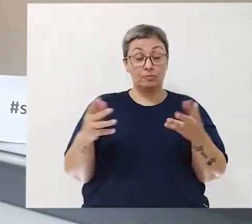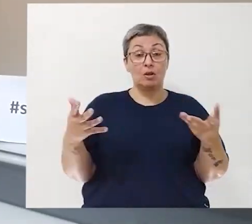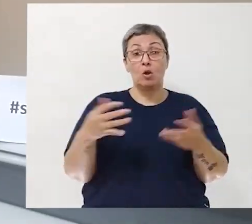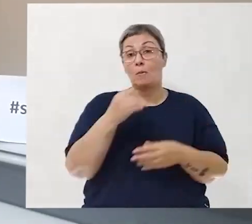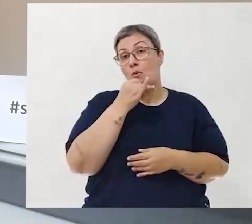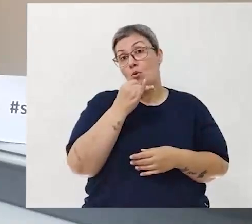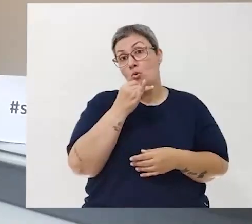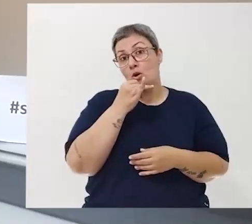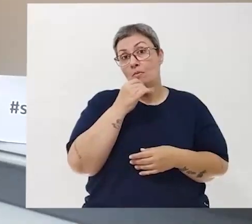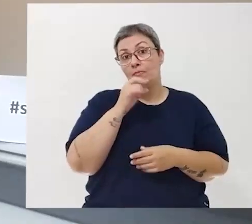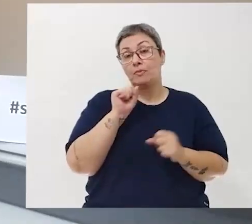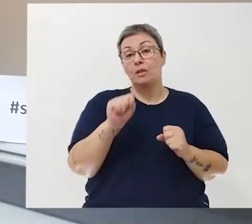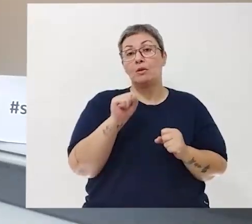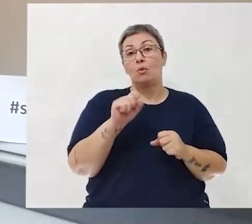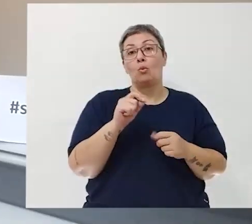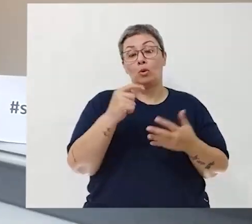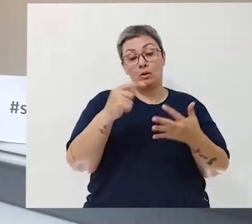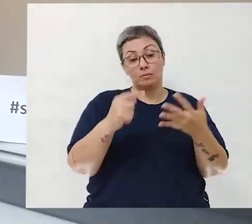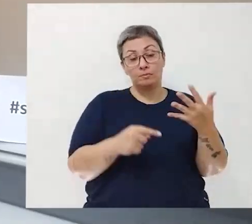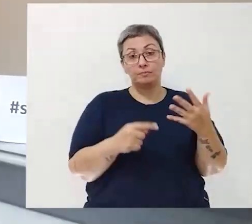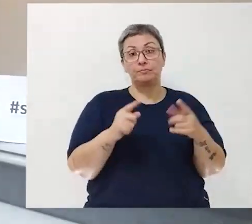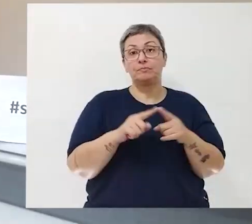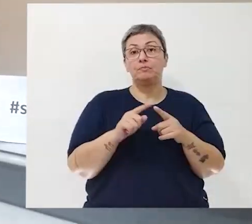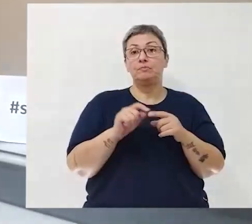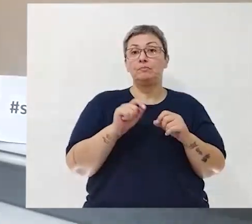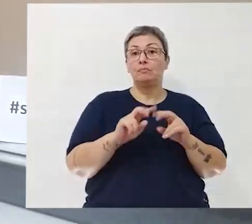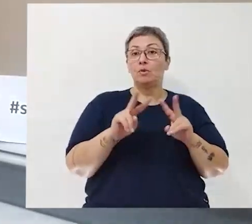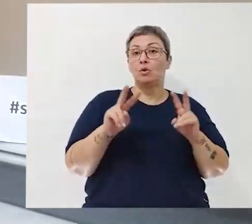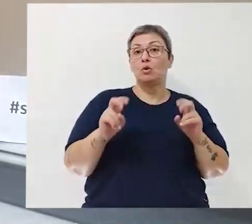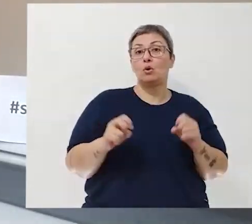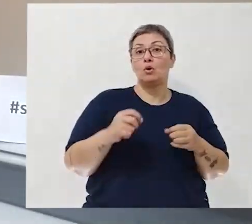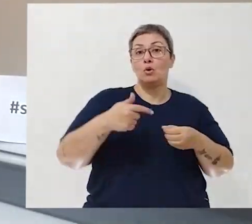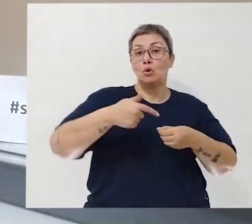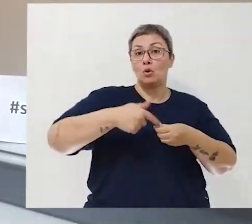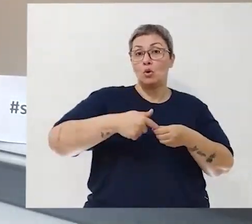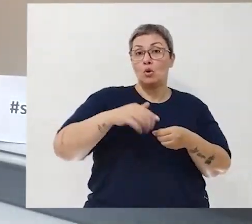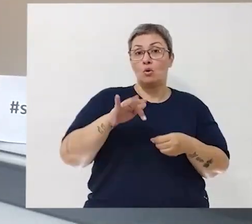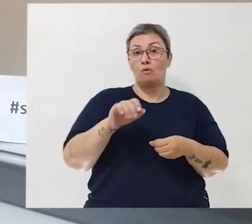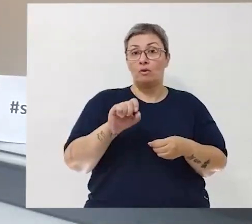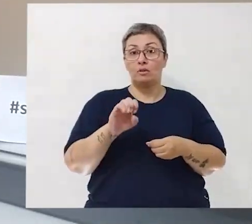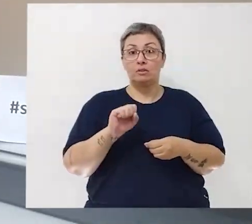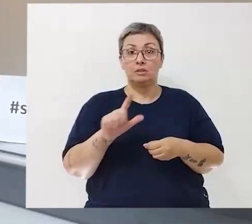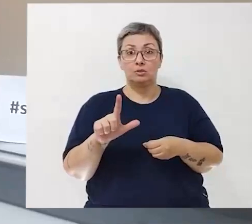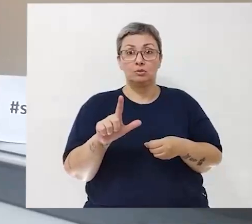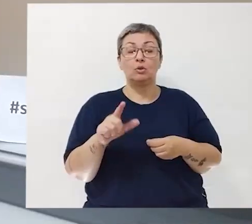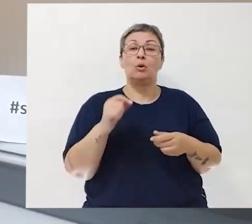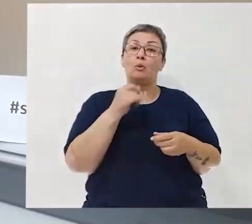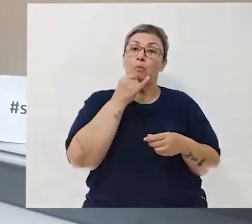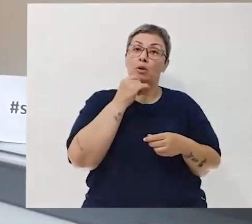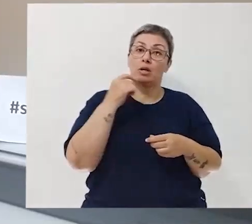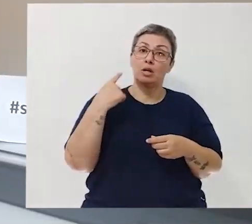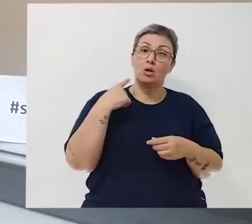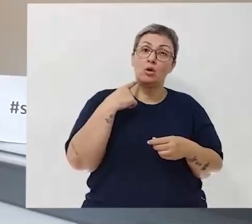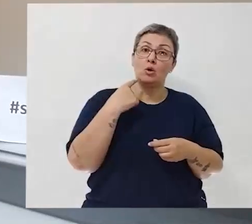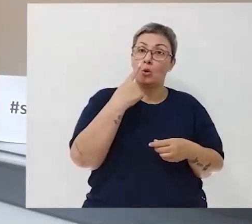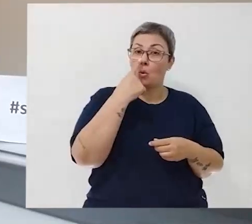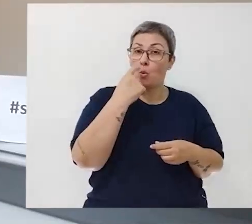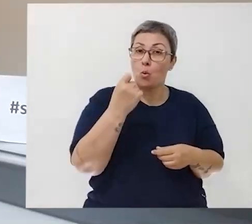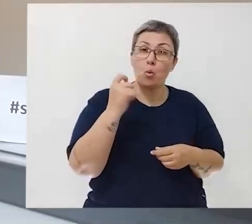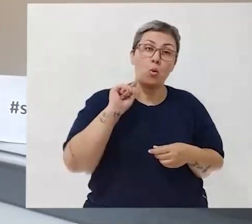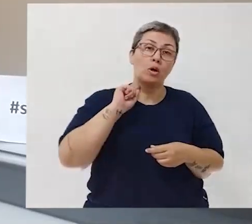Por exemplo, que ponderações? Sobre os combustíveis fósseis, né? Poluição do